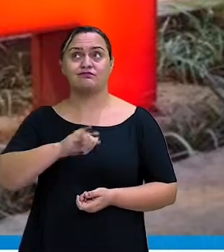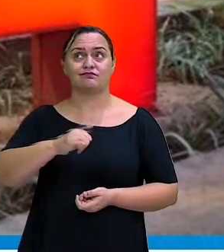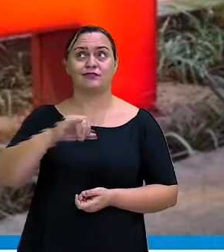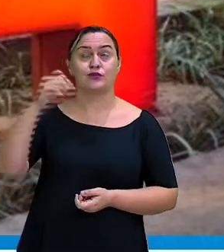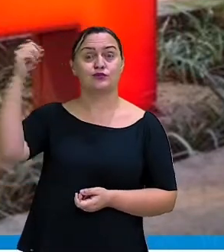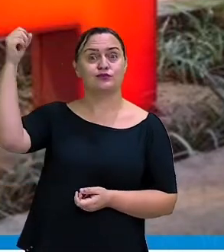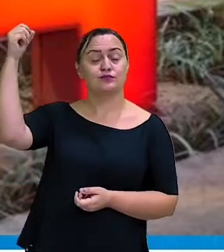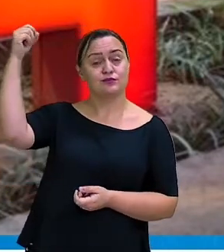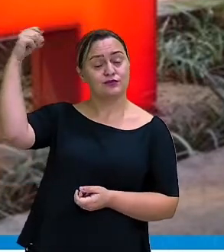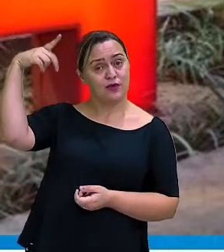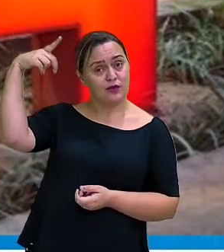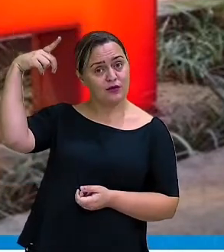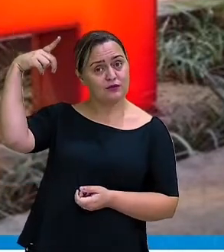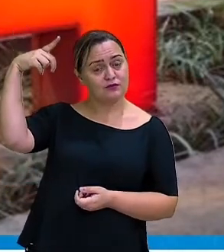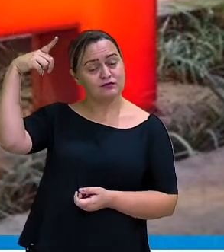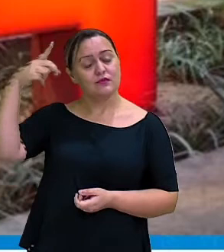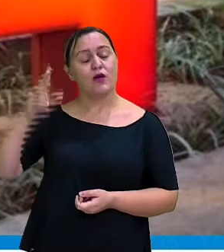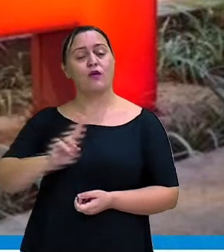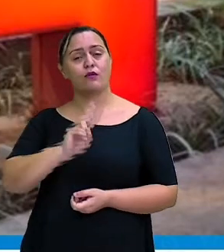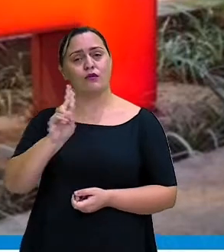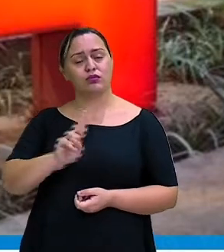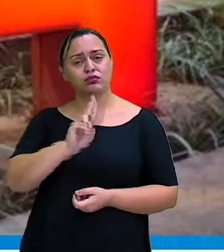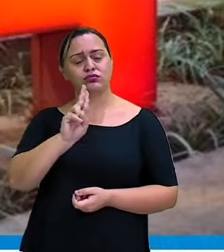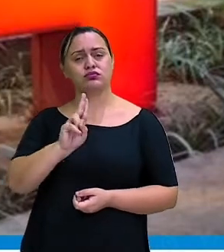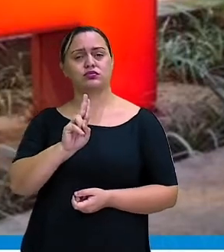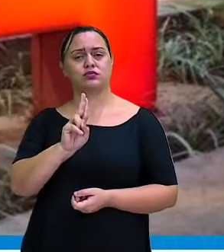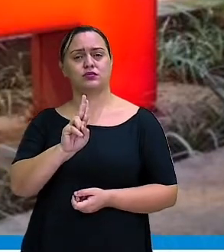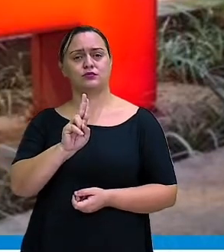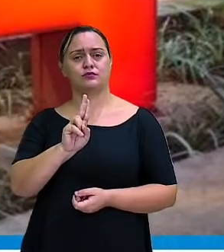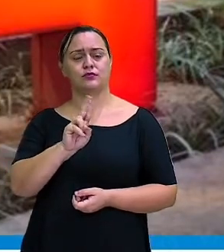As células fotovoltaicas presentes nos